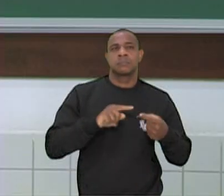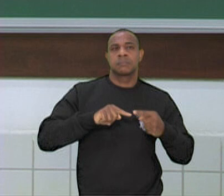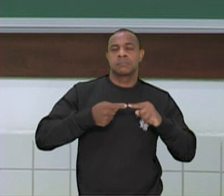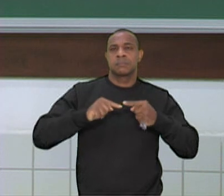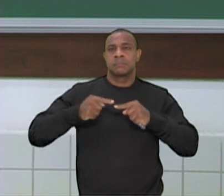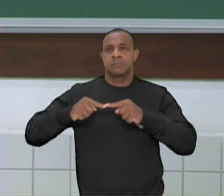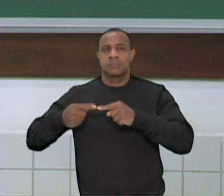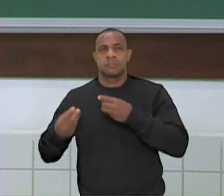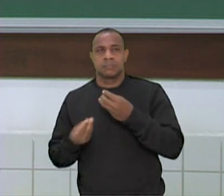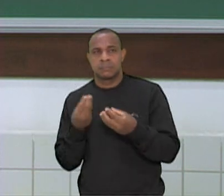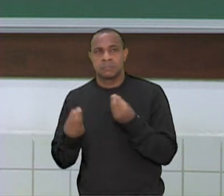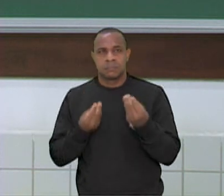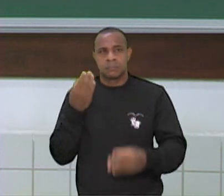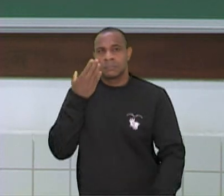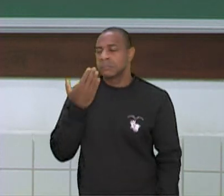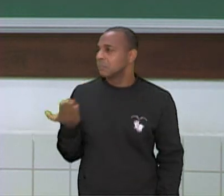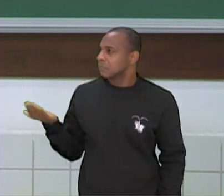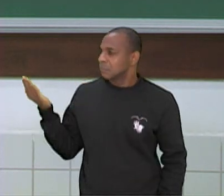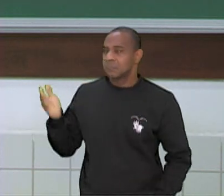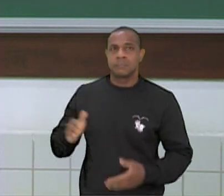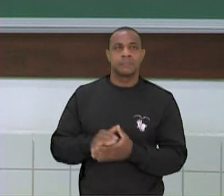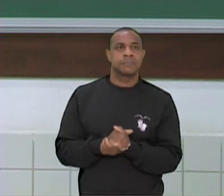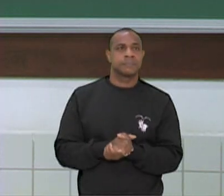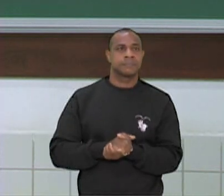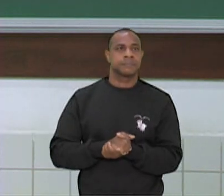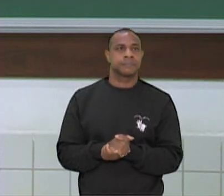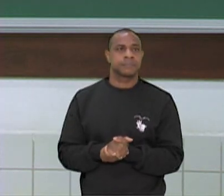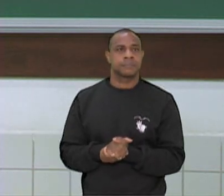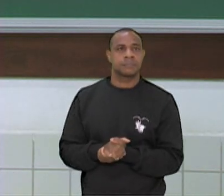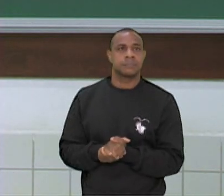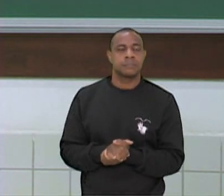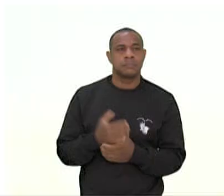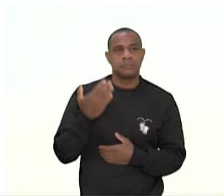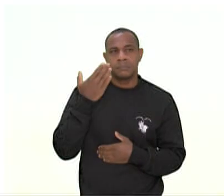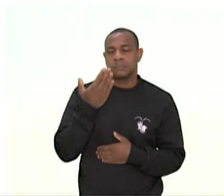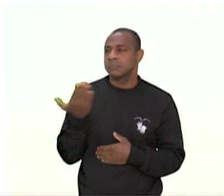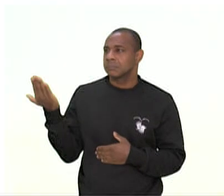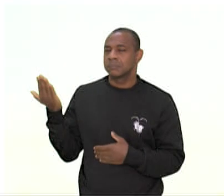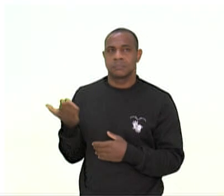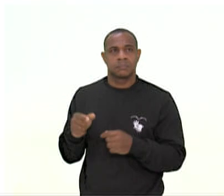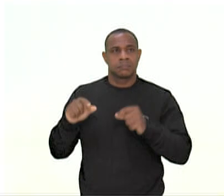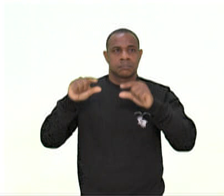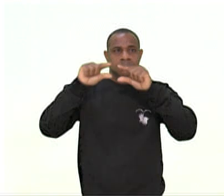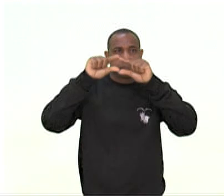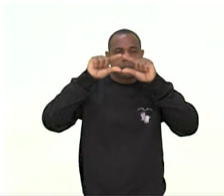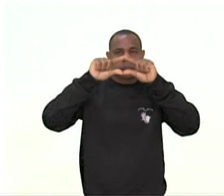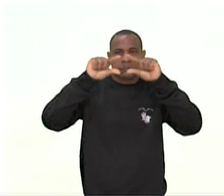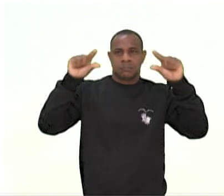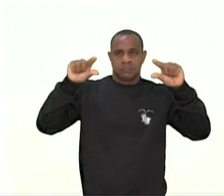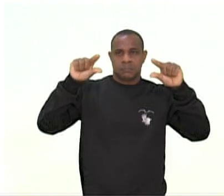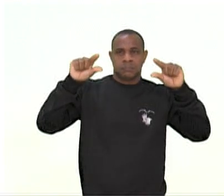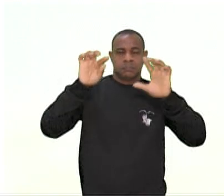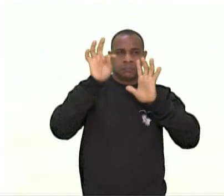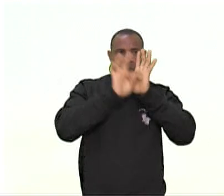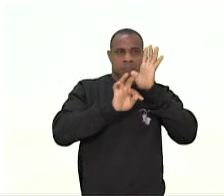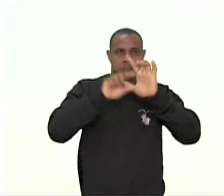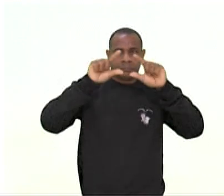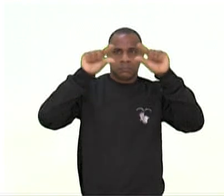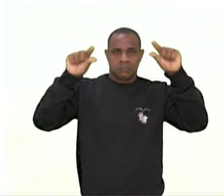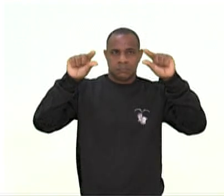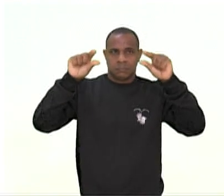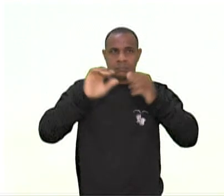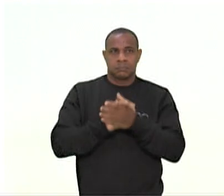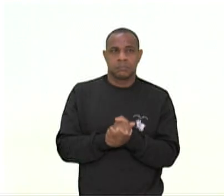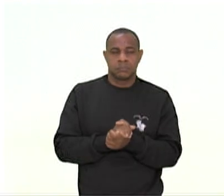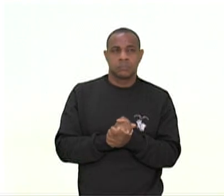E aí, pronto para esse conteúdo? Vamos lá? Observe aqui o trechinho que a prof tirou de um dos textos ali